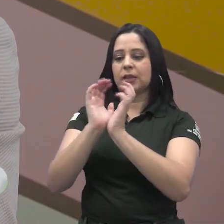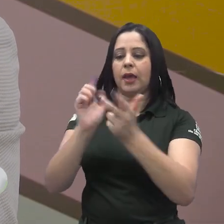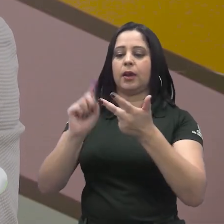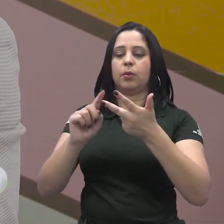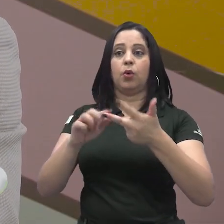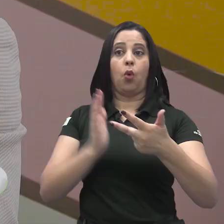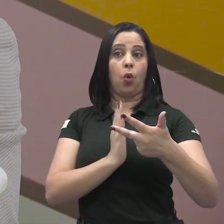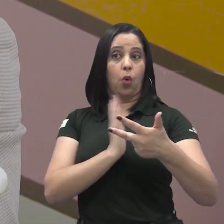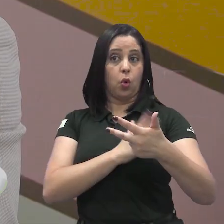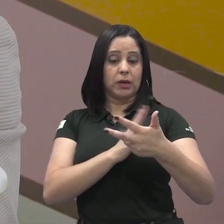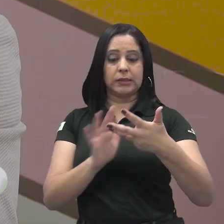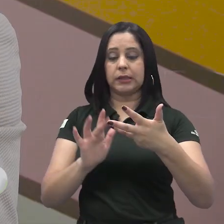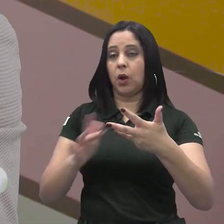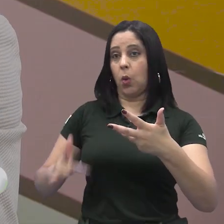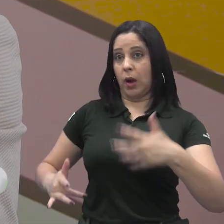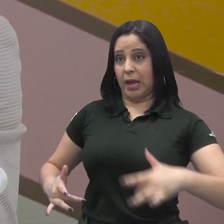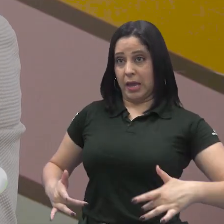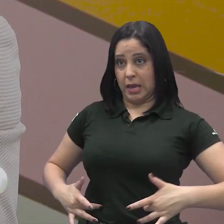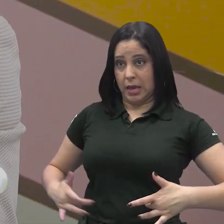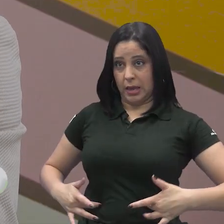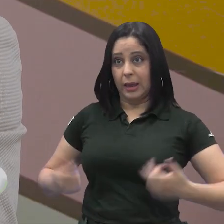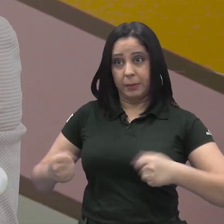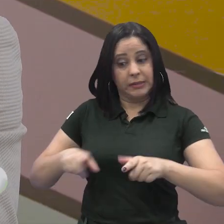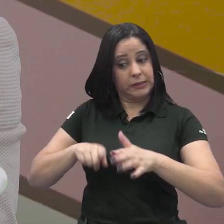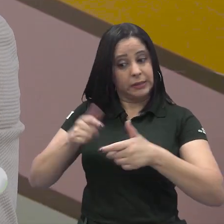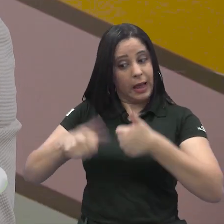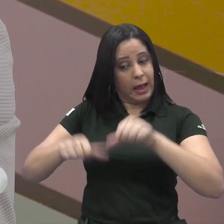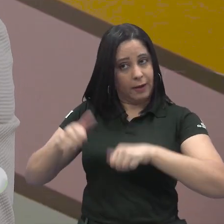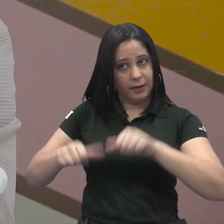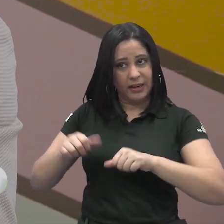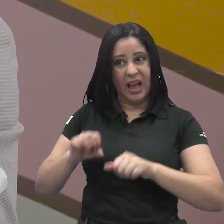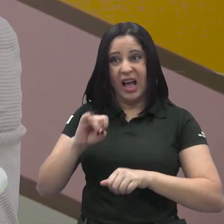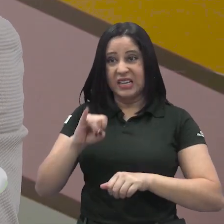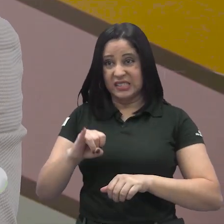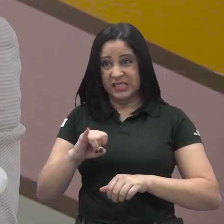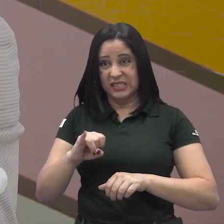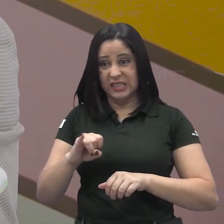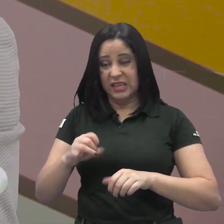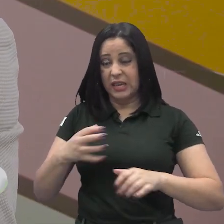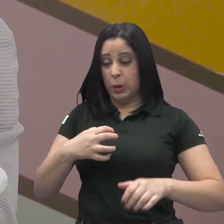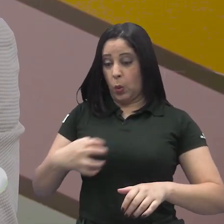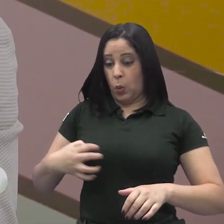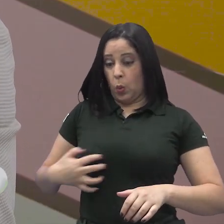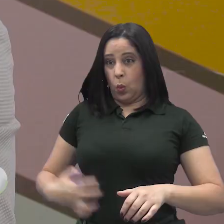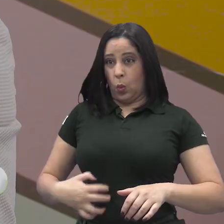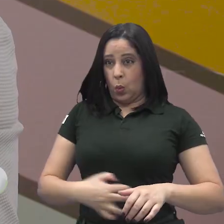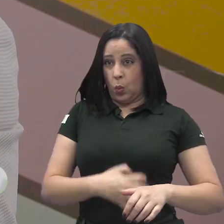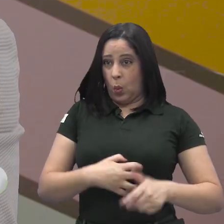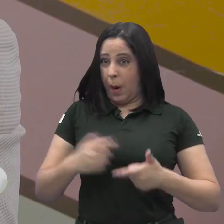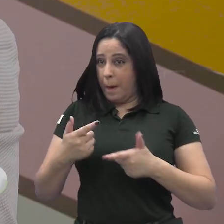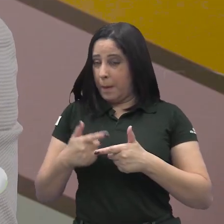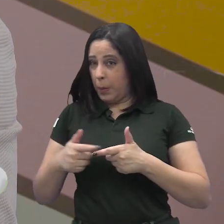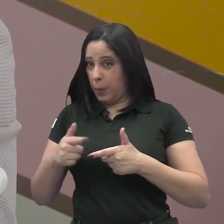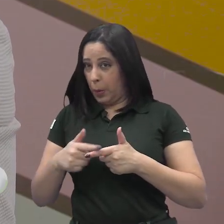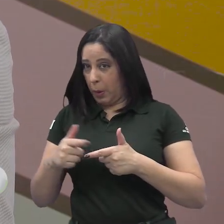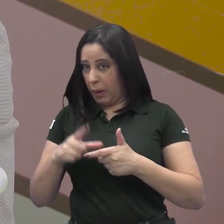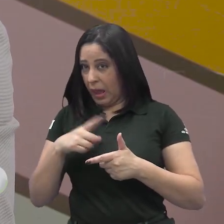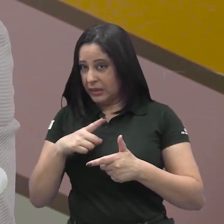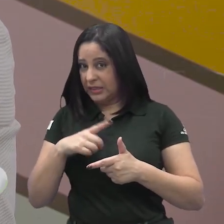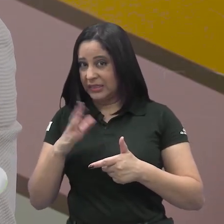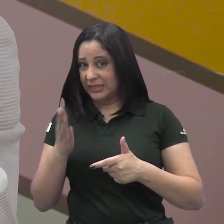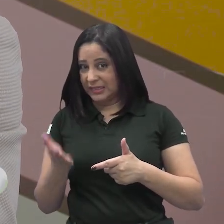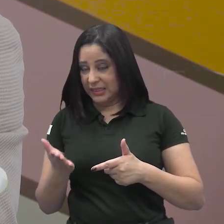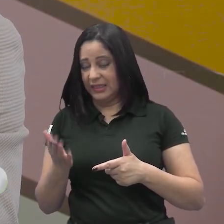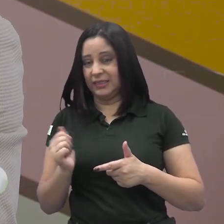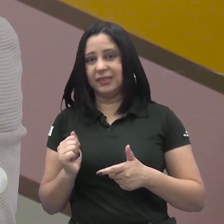rins, principalmente. Uma vez avaliados e visto se tem alguma lesão já nesses órgãos-alvo devido à pressão alta descontrolada por